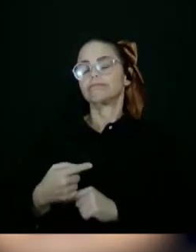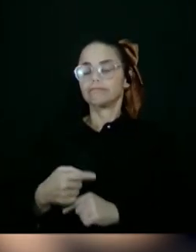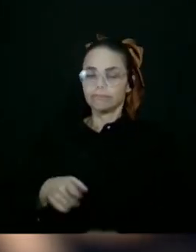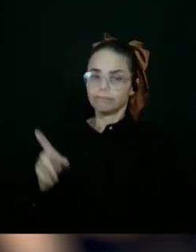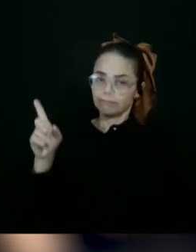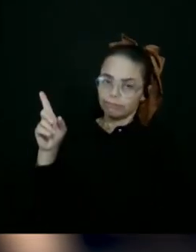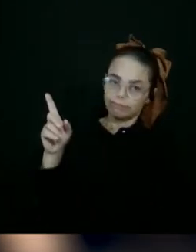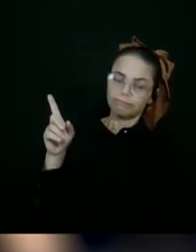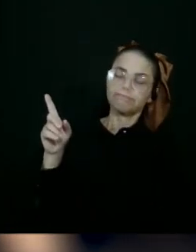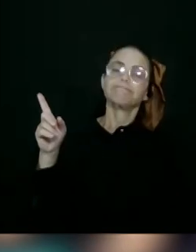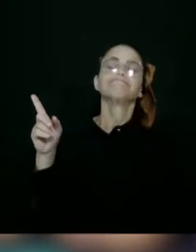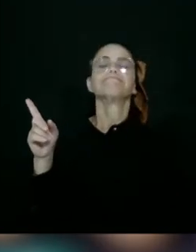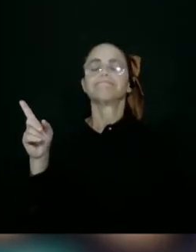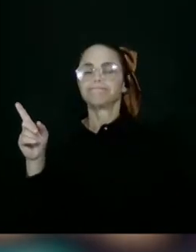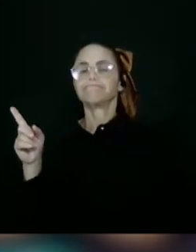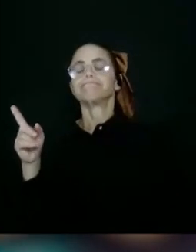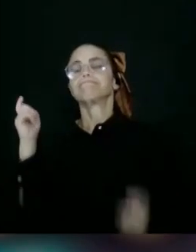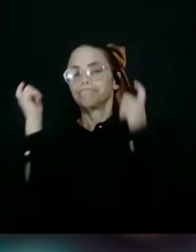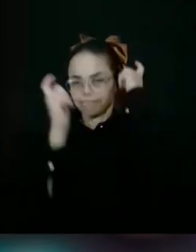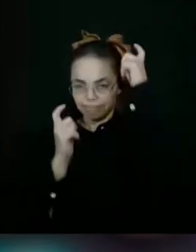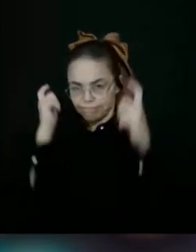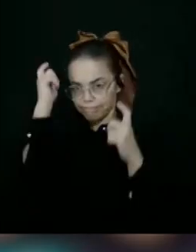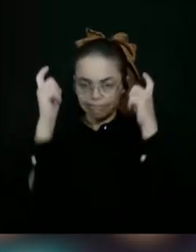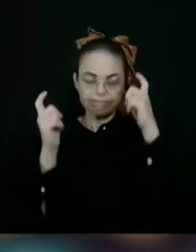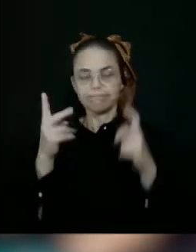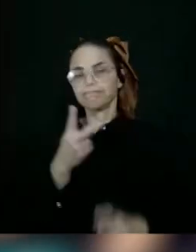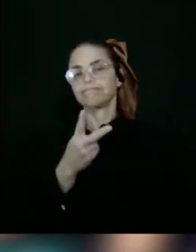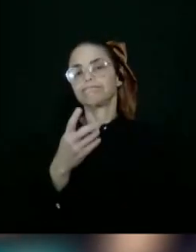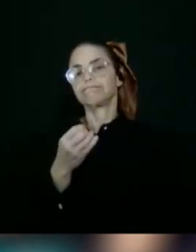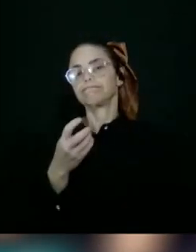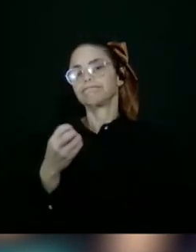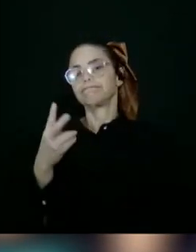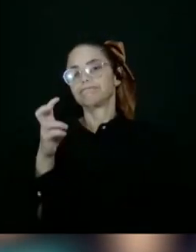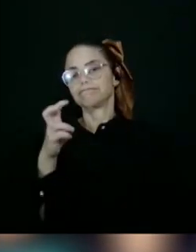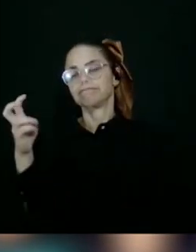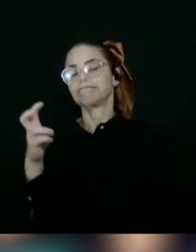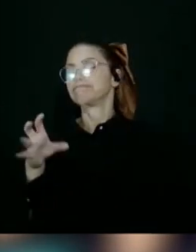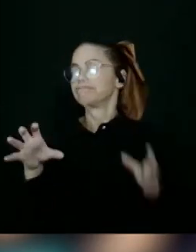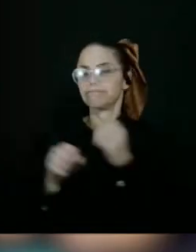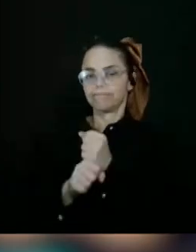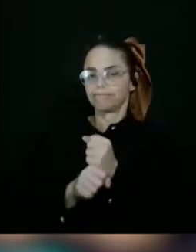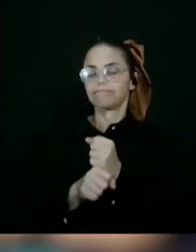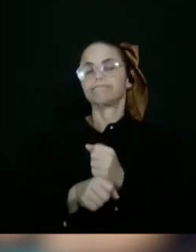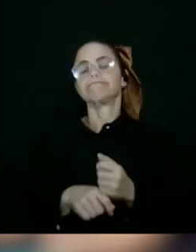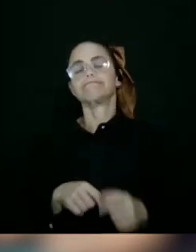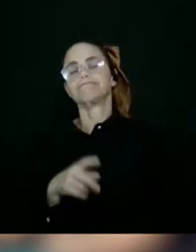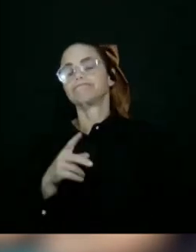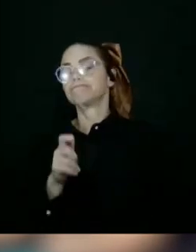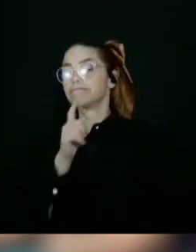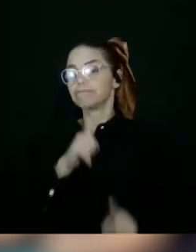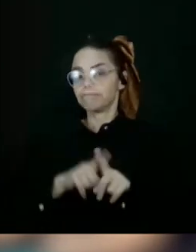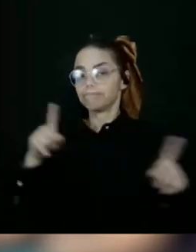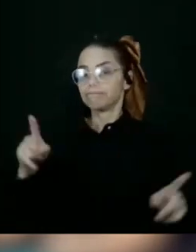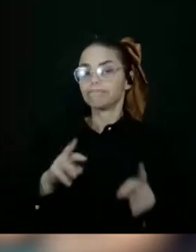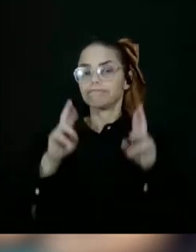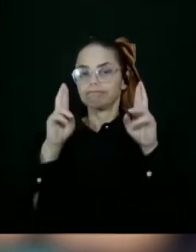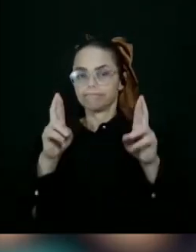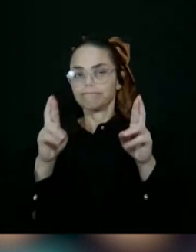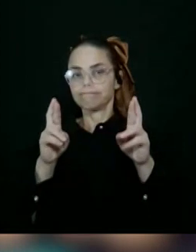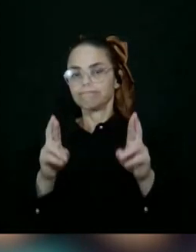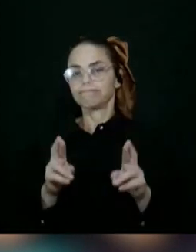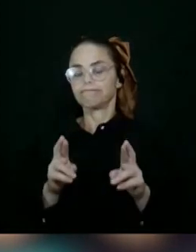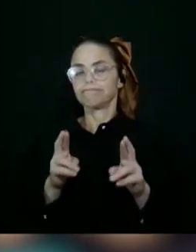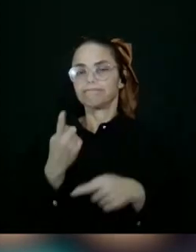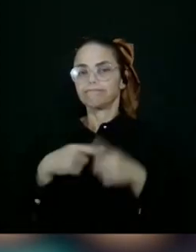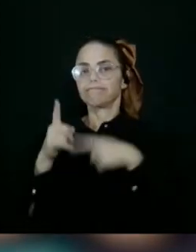Isso é muito preocupante. O ano de 2025 ainda não foi fechado, mas espera-se aí mais um recorde de